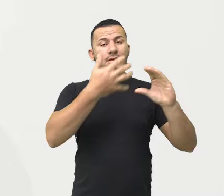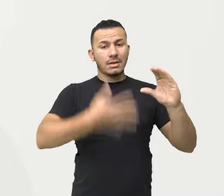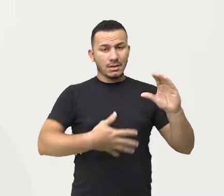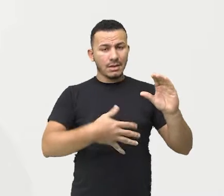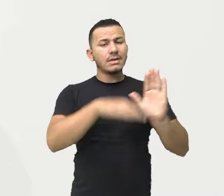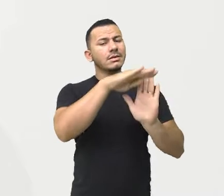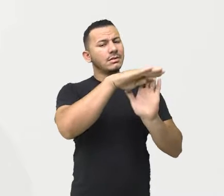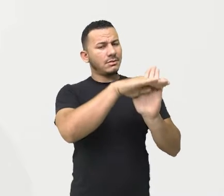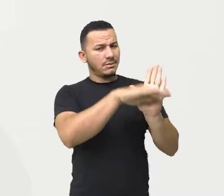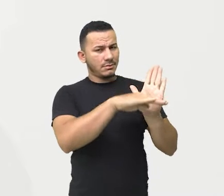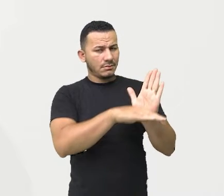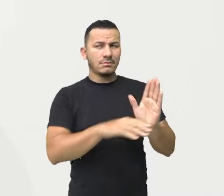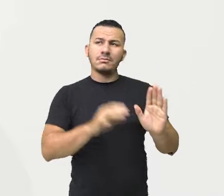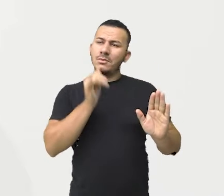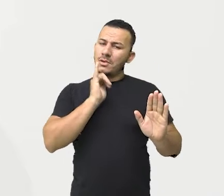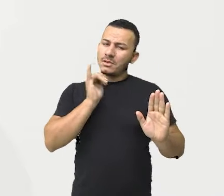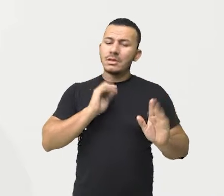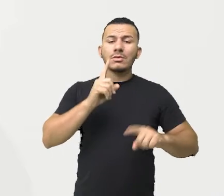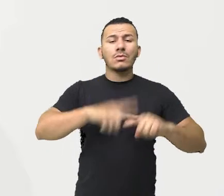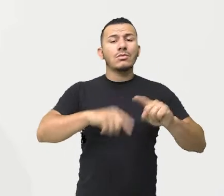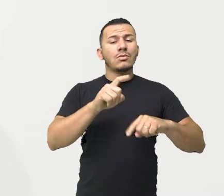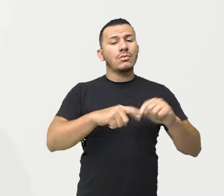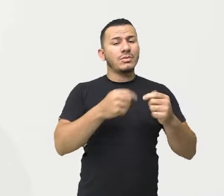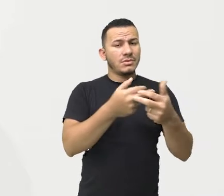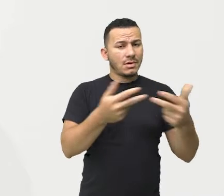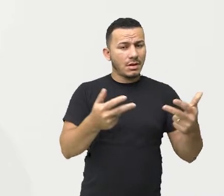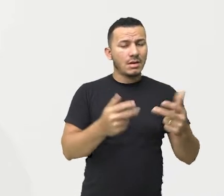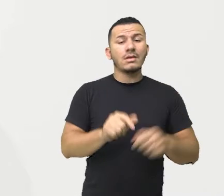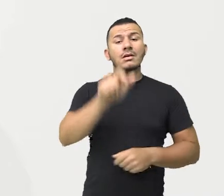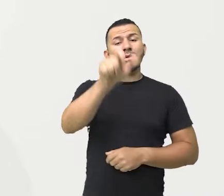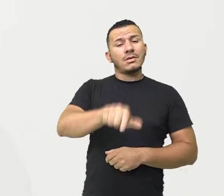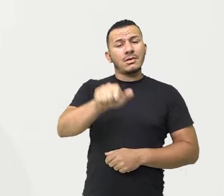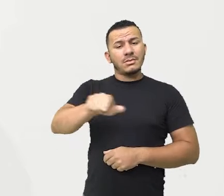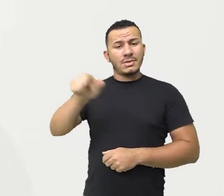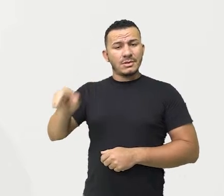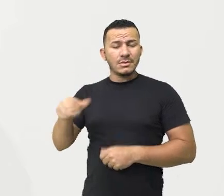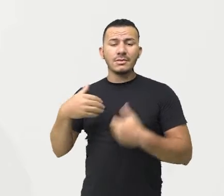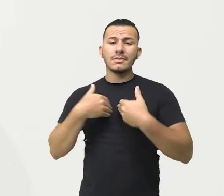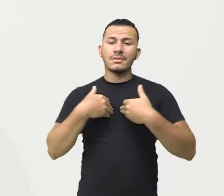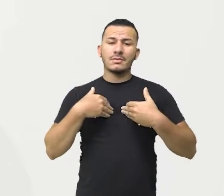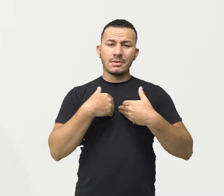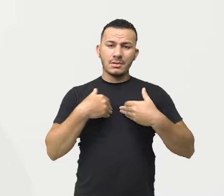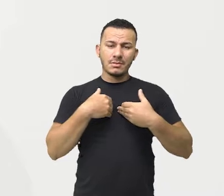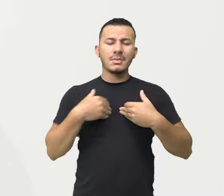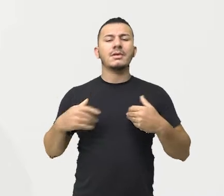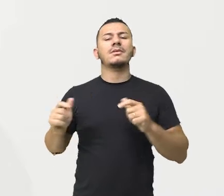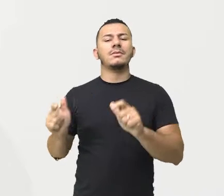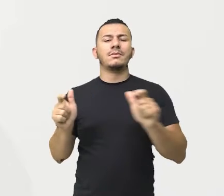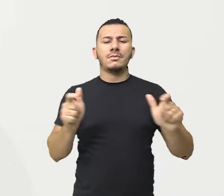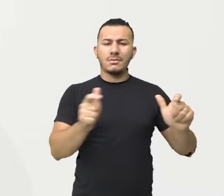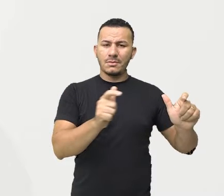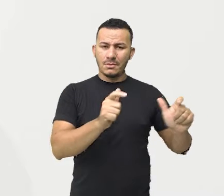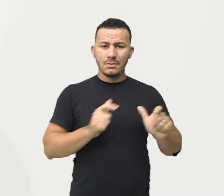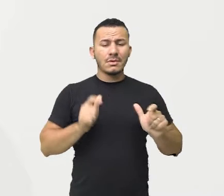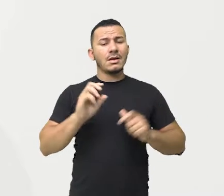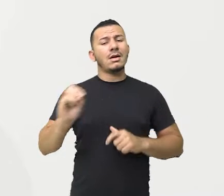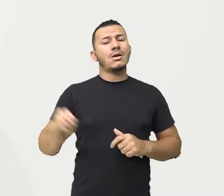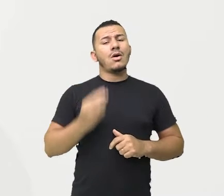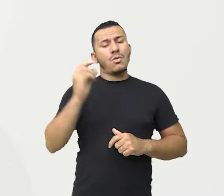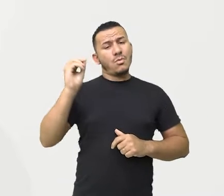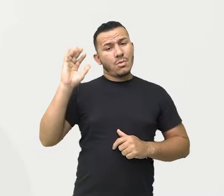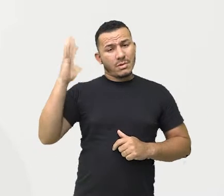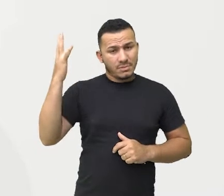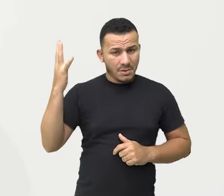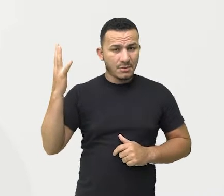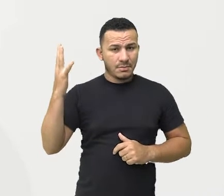de algo como um objeto, uma pessoa, um animal, um lugar ou uma